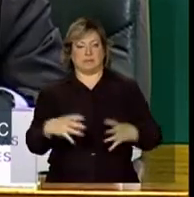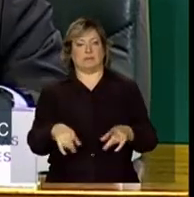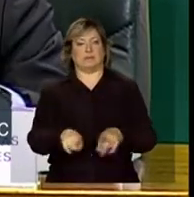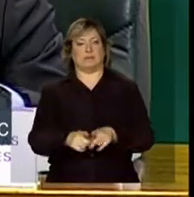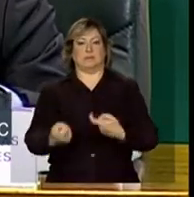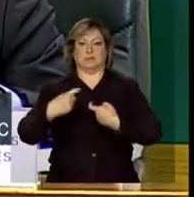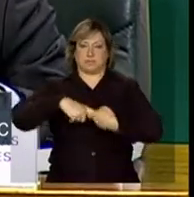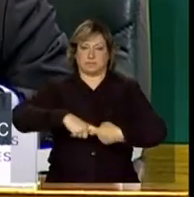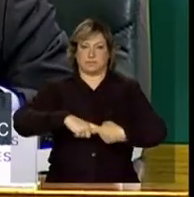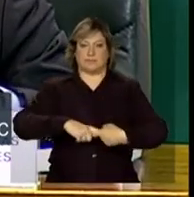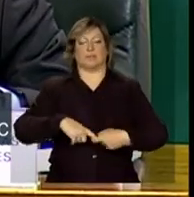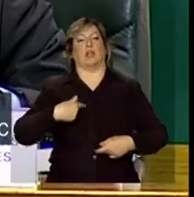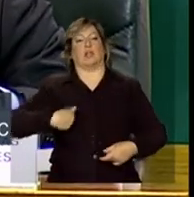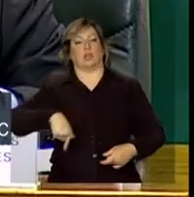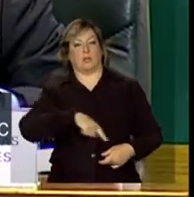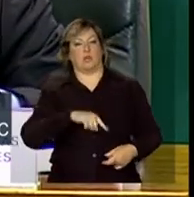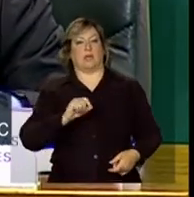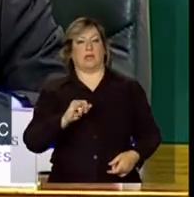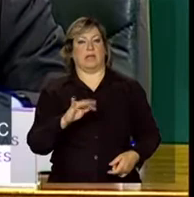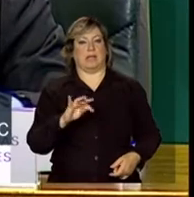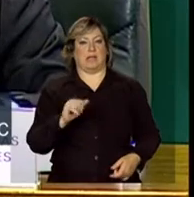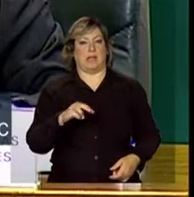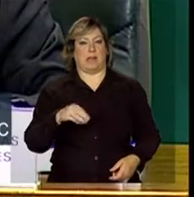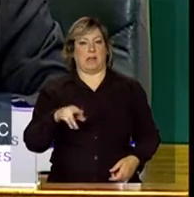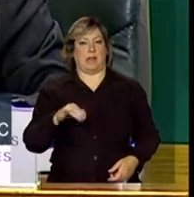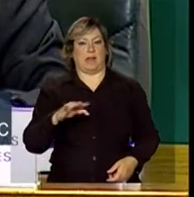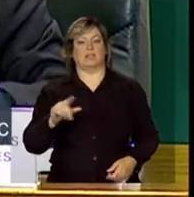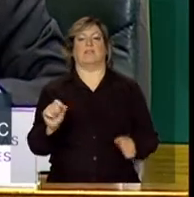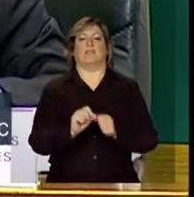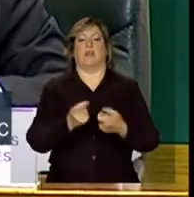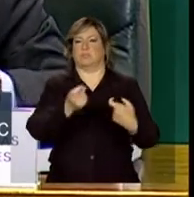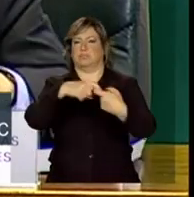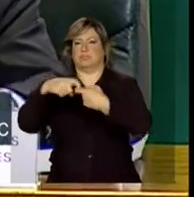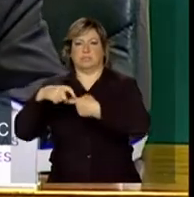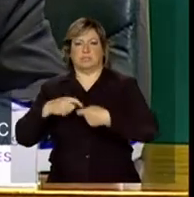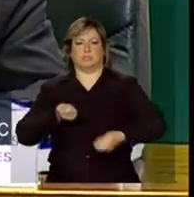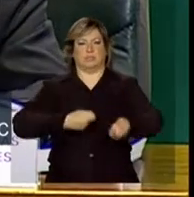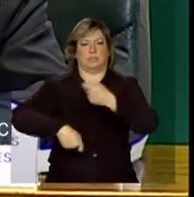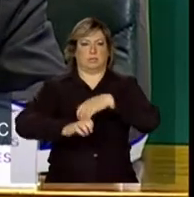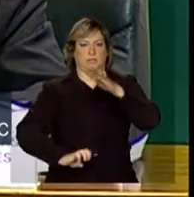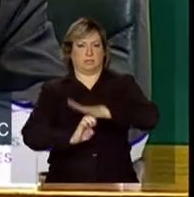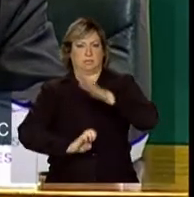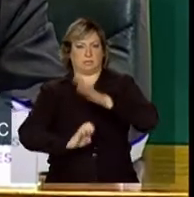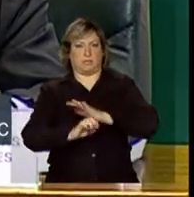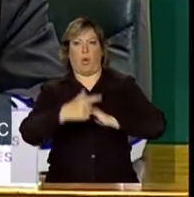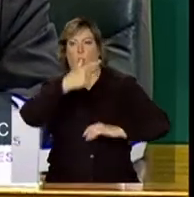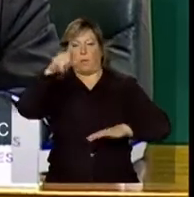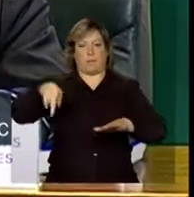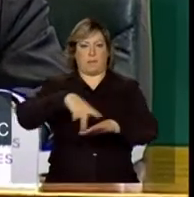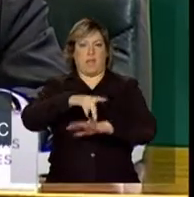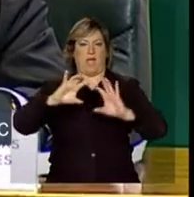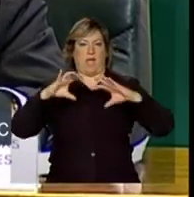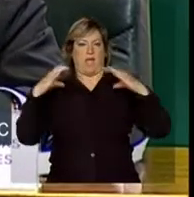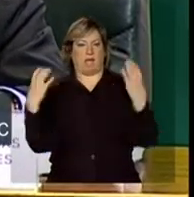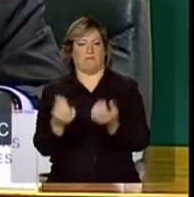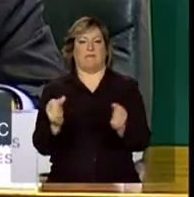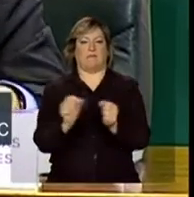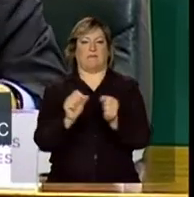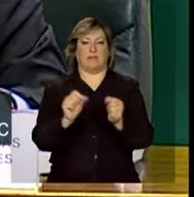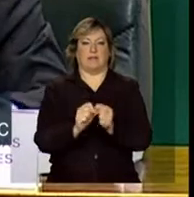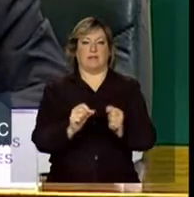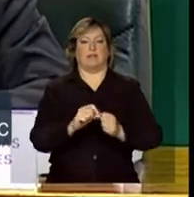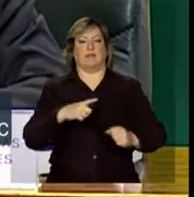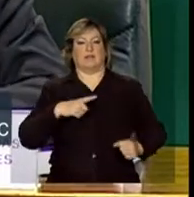capaz de prestar Ampla apoio ao investidor brasileiro na organização de missões empresariais no exterior de que são exemplos eventos realizados